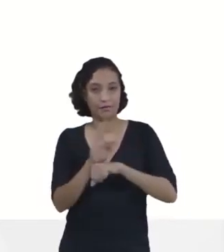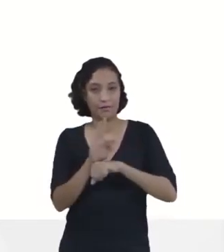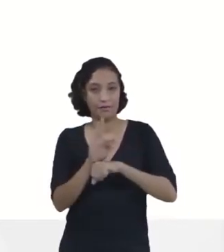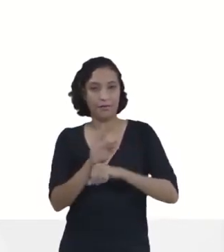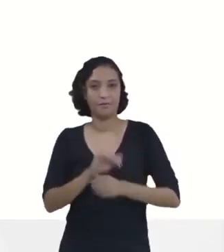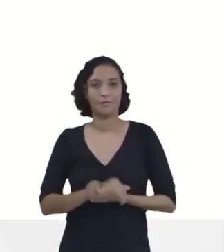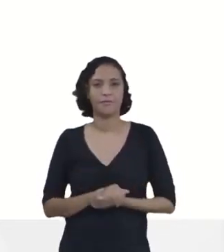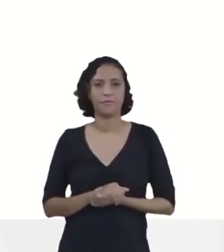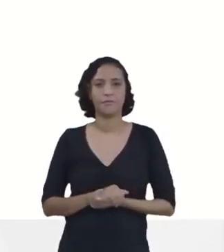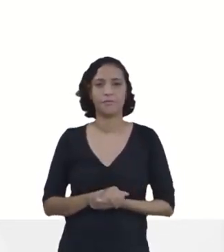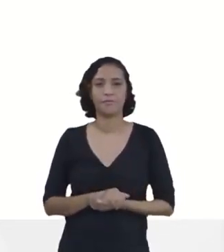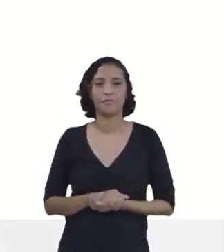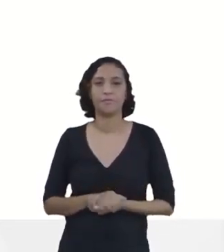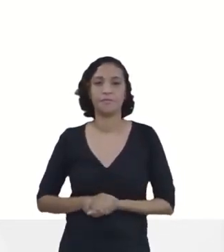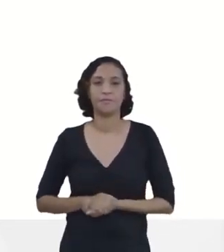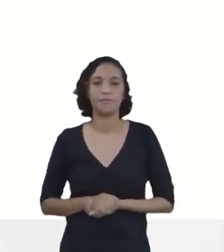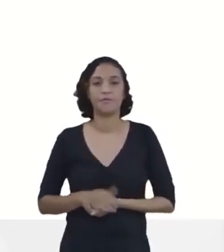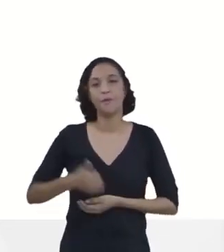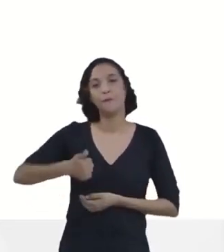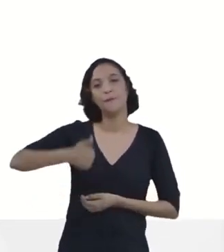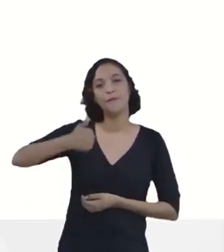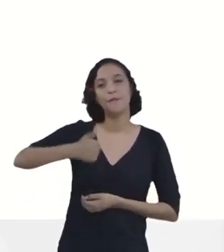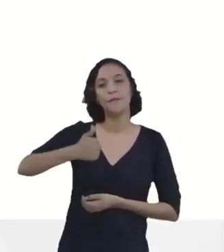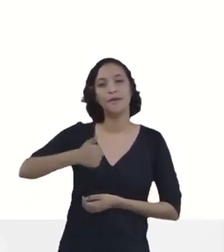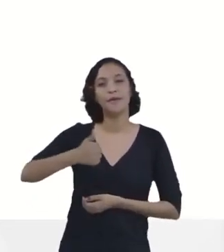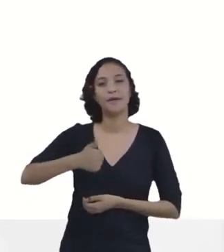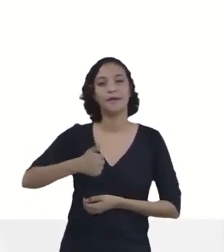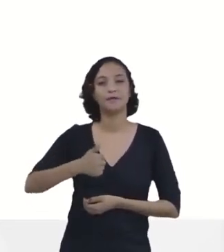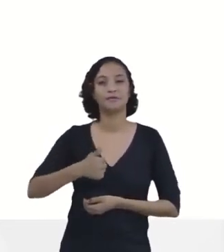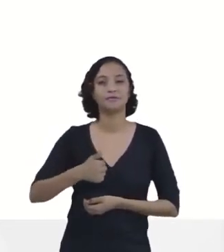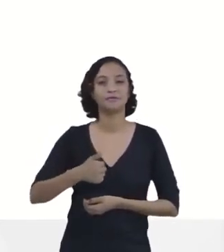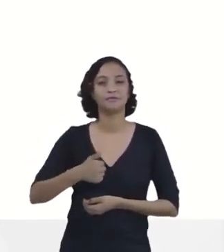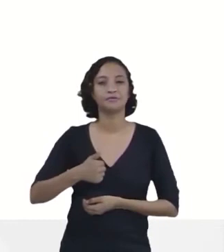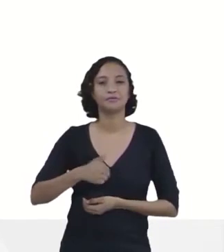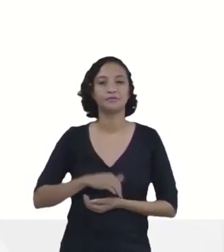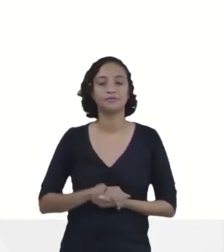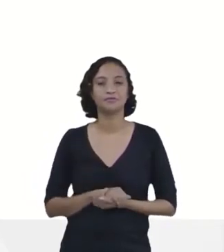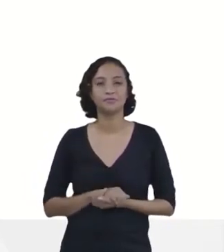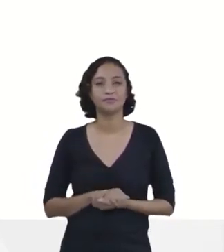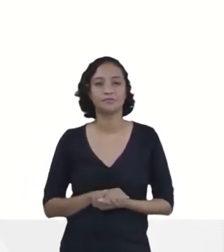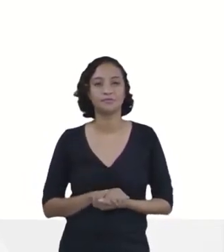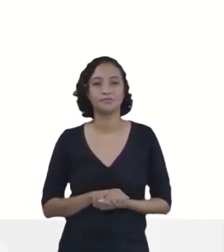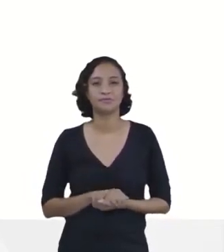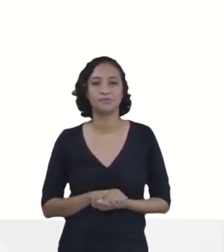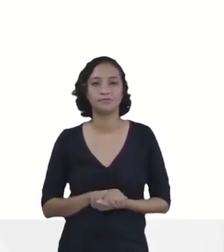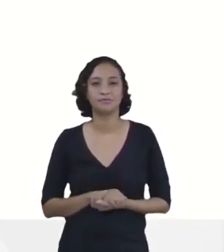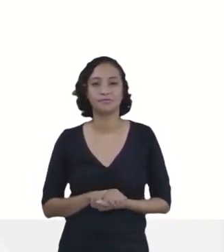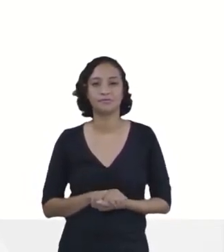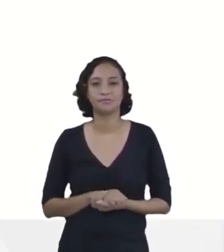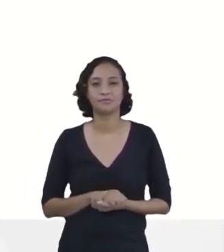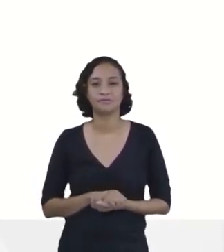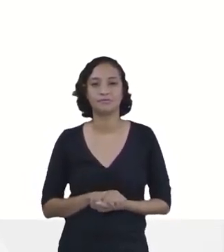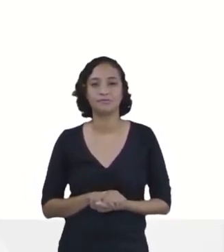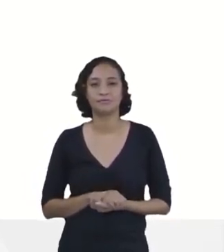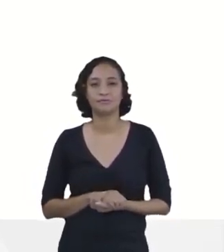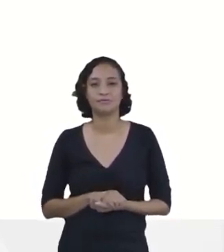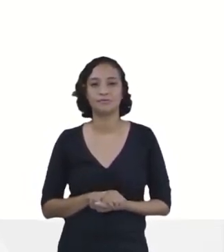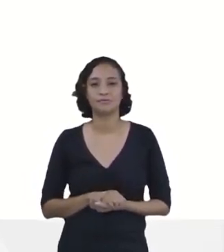O primeiro profissional que vem à mente seria o